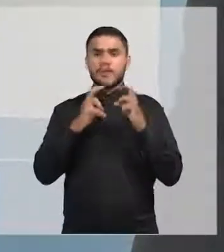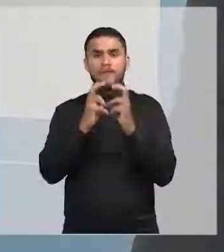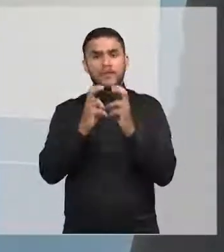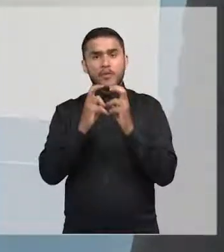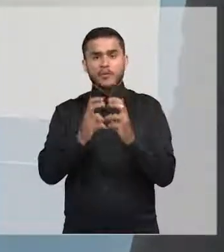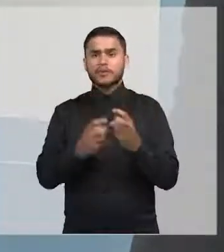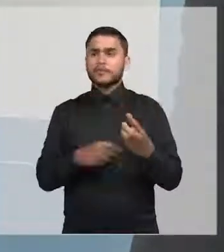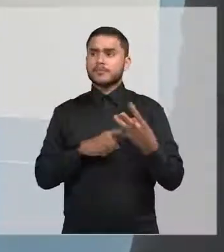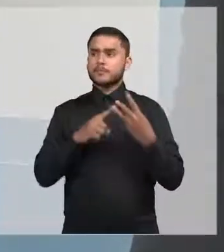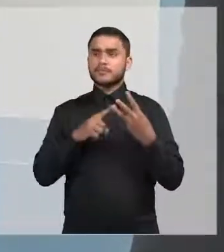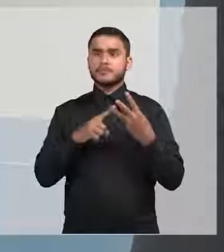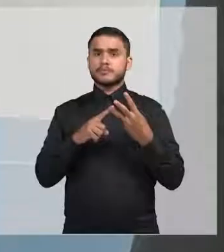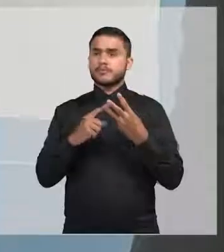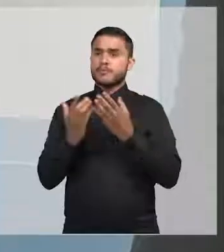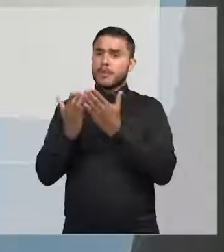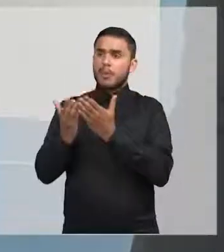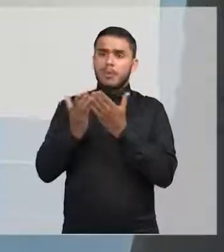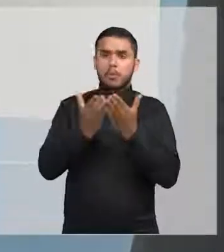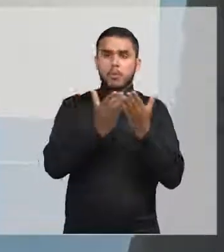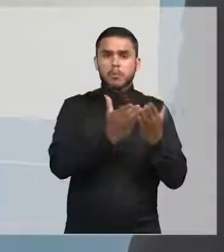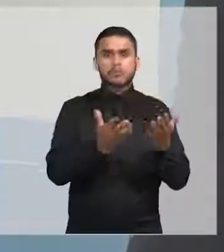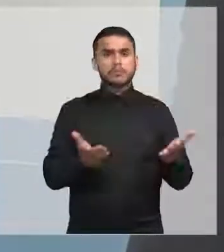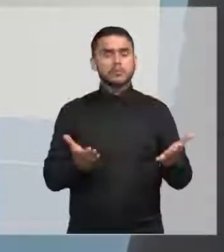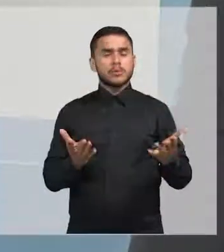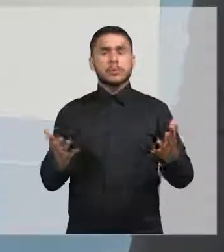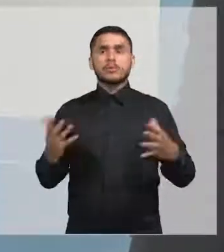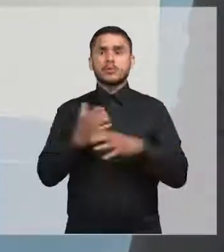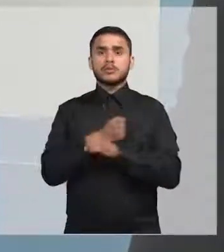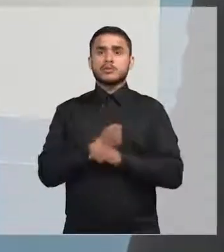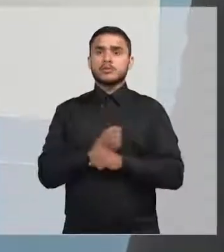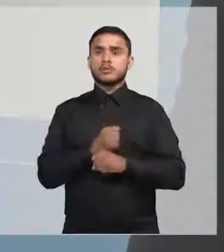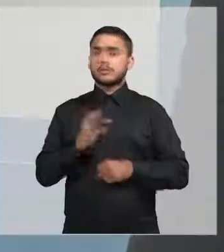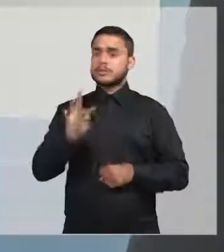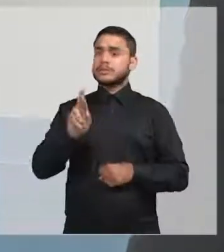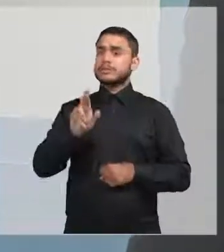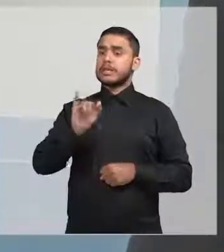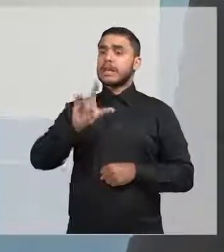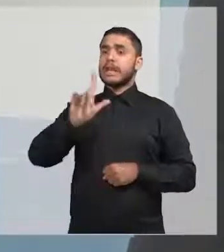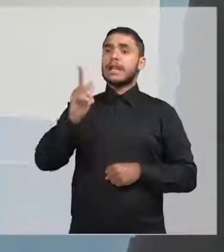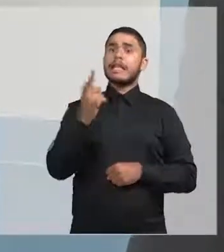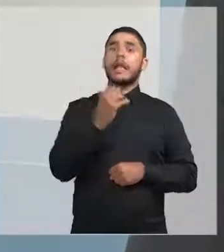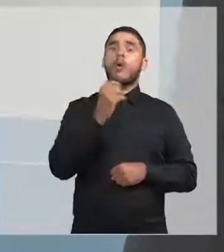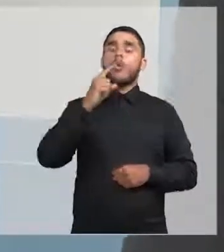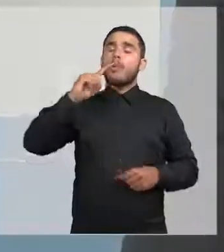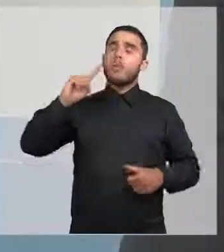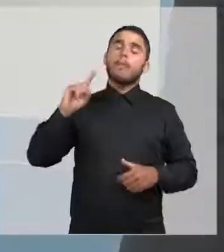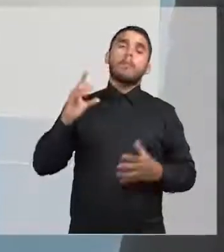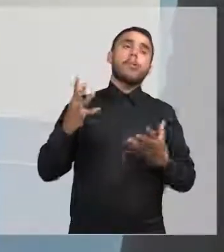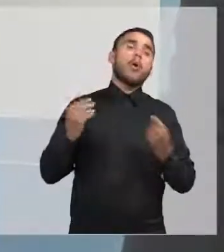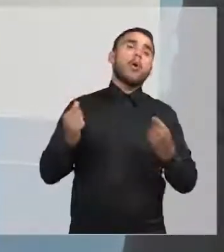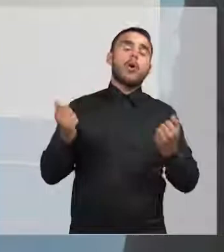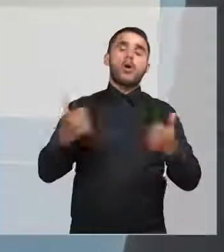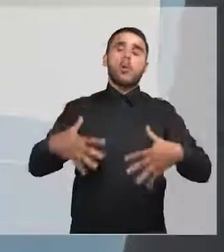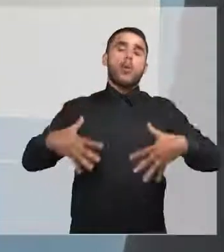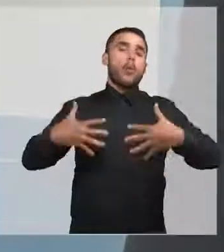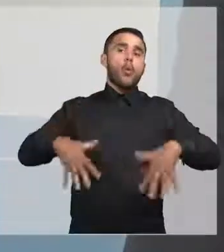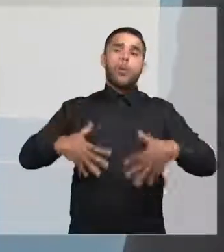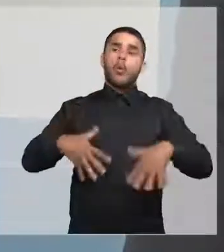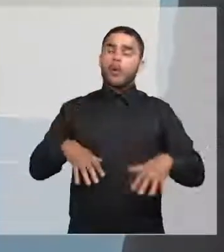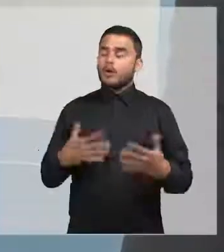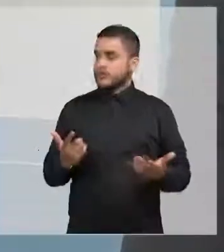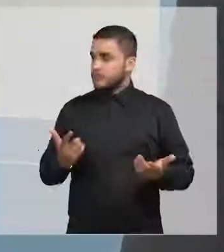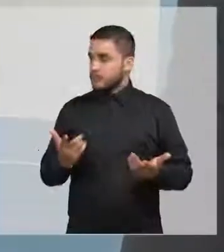e em portos e aeroportos, Maria, são trilhões, não é nem bilhões, são trilhões de dólares. E não tem, o Brasil não tem como